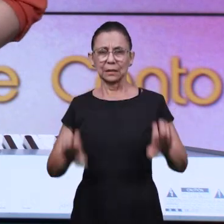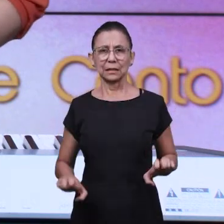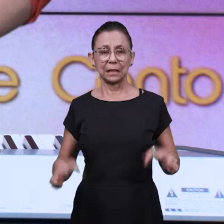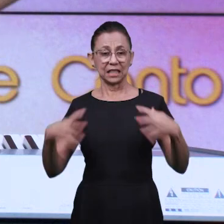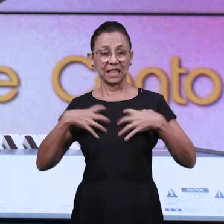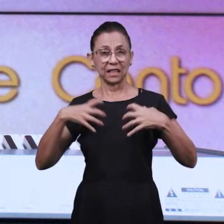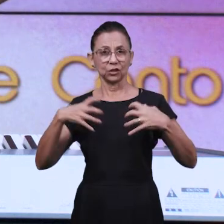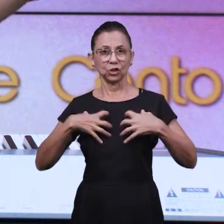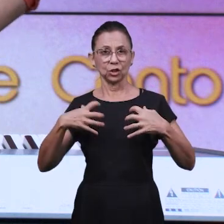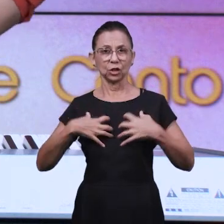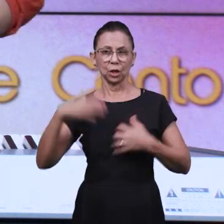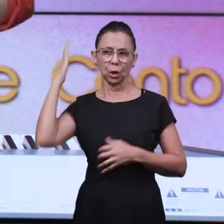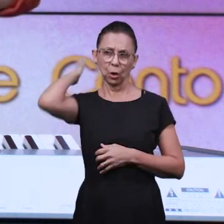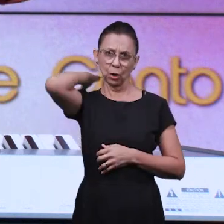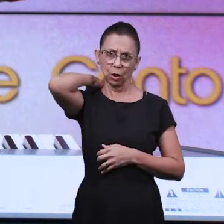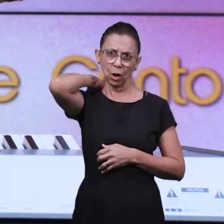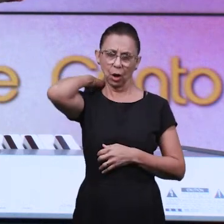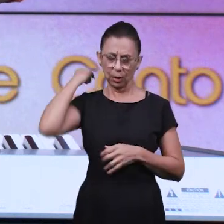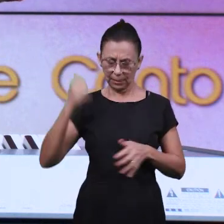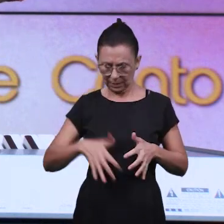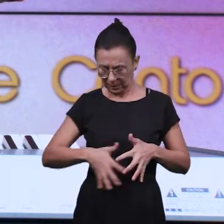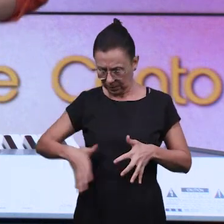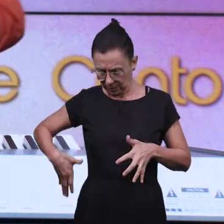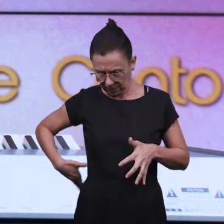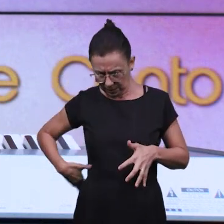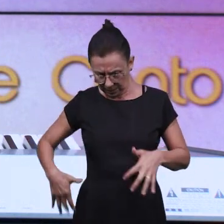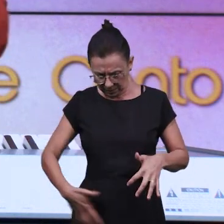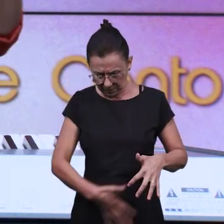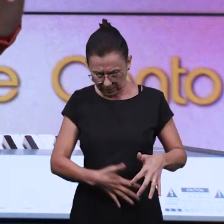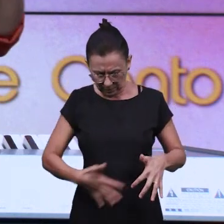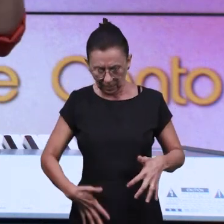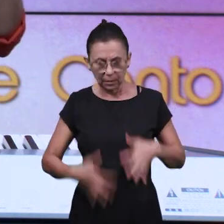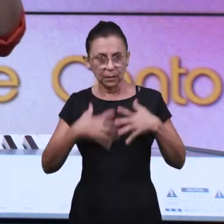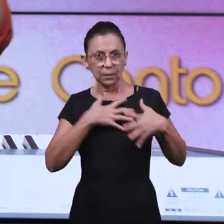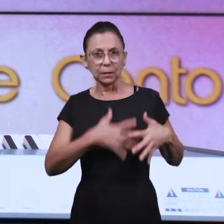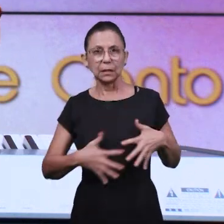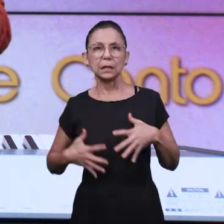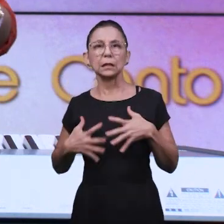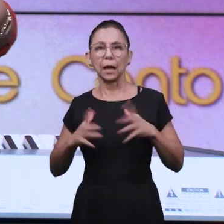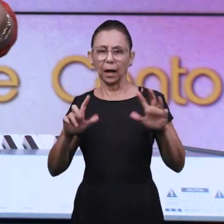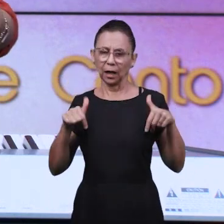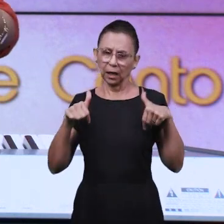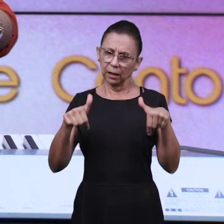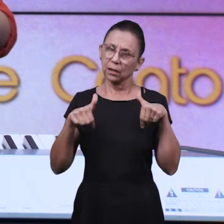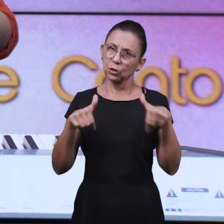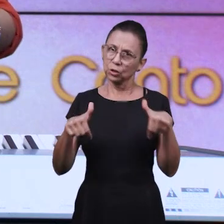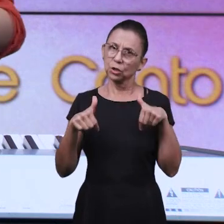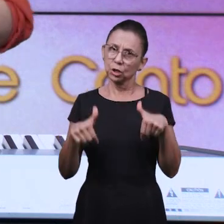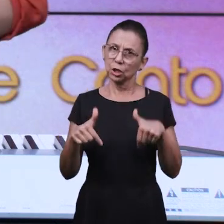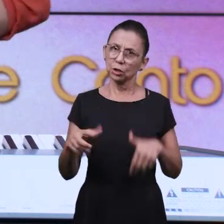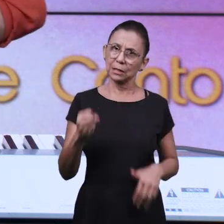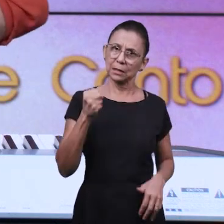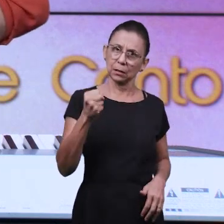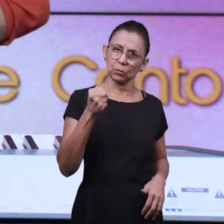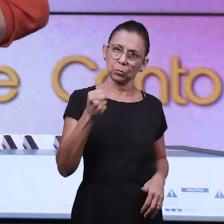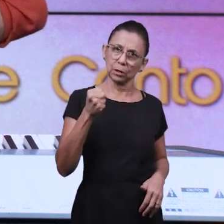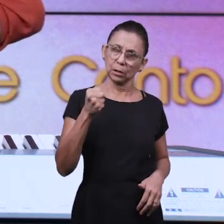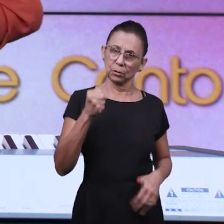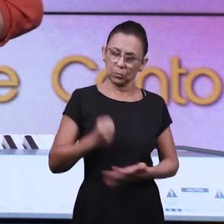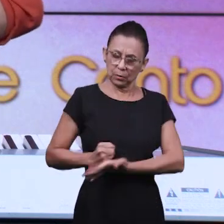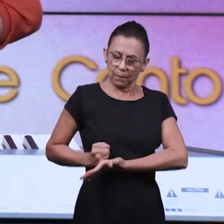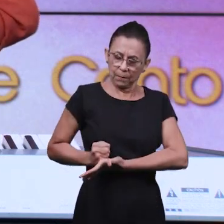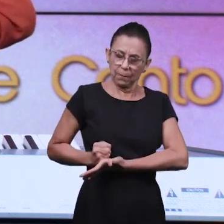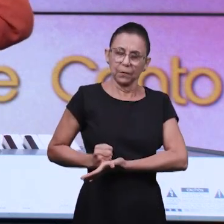intercostal, parte das costas, tudo isso aqui participando da sustentação e do